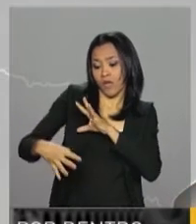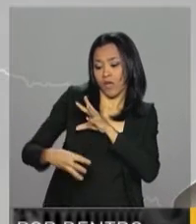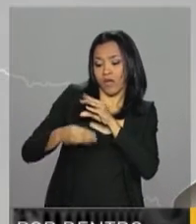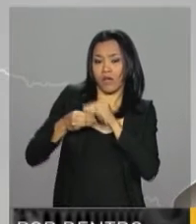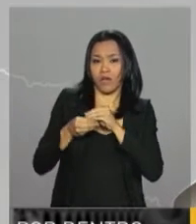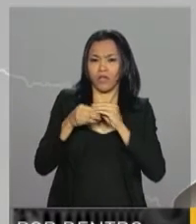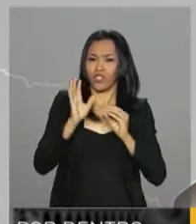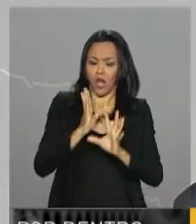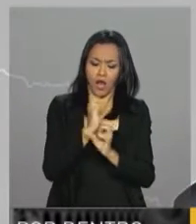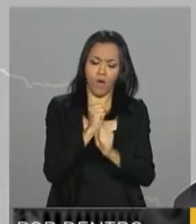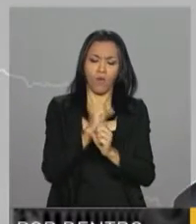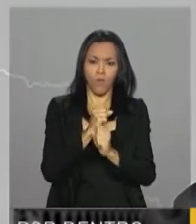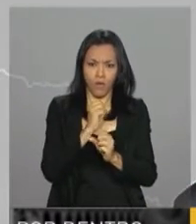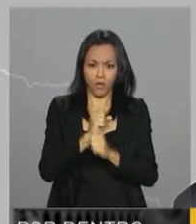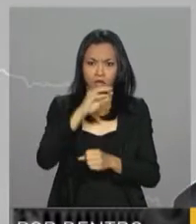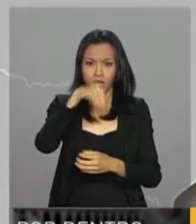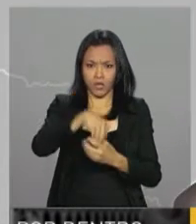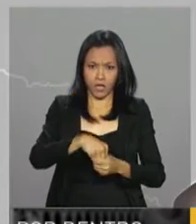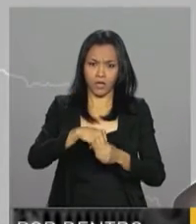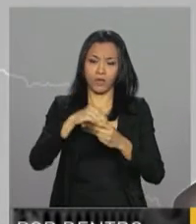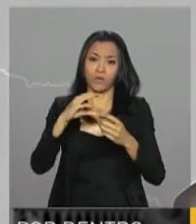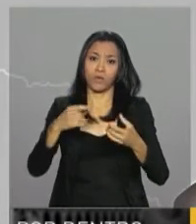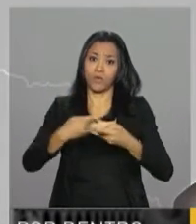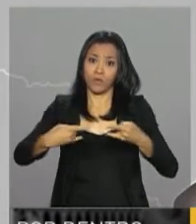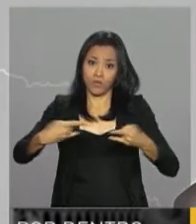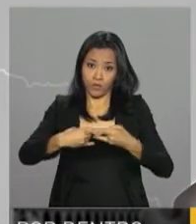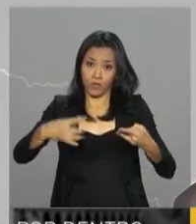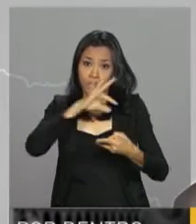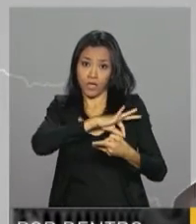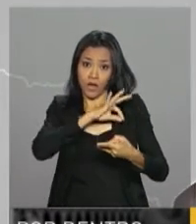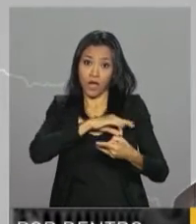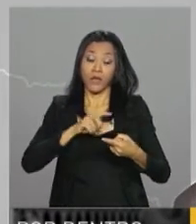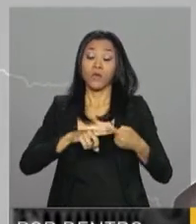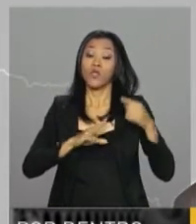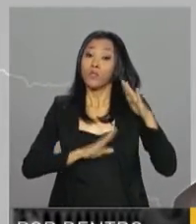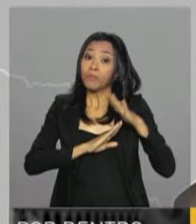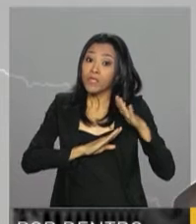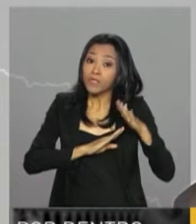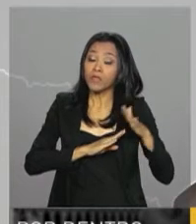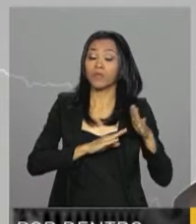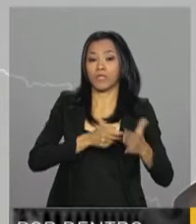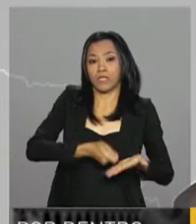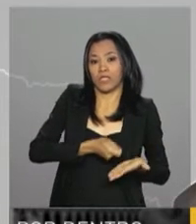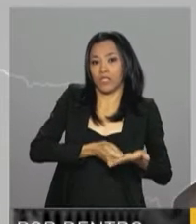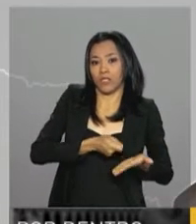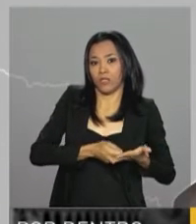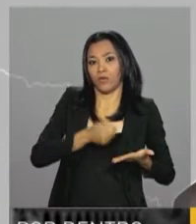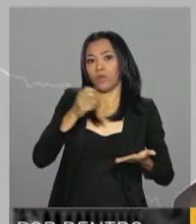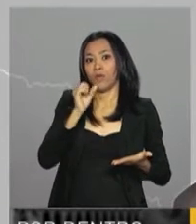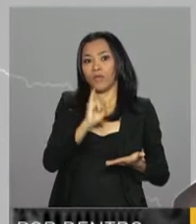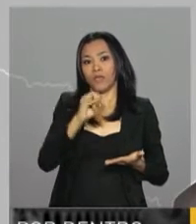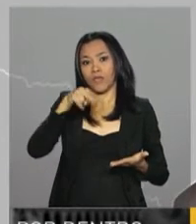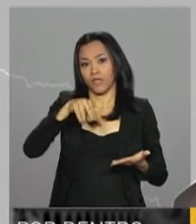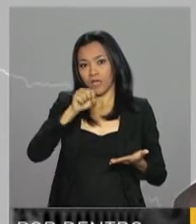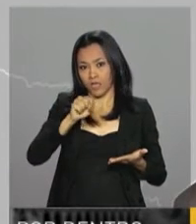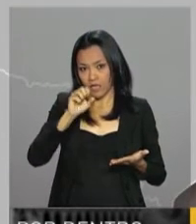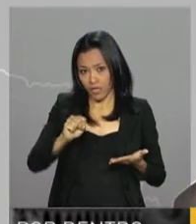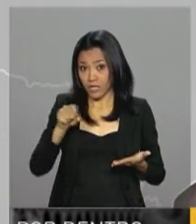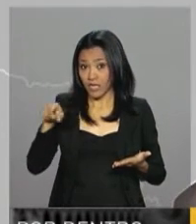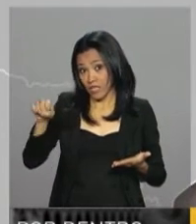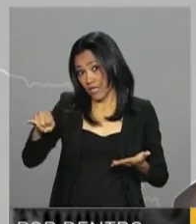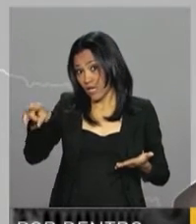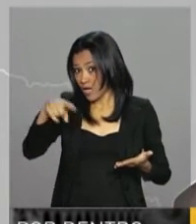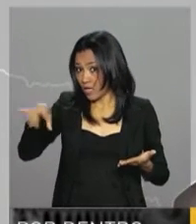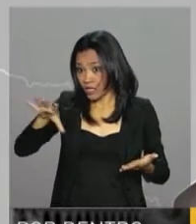calculada sobre o contracheque eo mínimo exigido pelo inss e quem não recolher esse valor adicional por conta própria